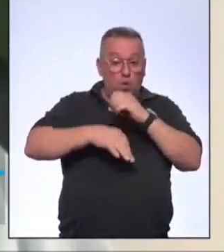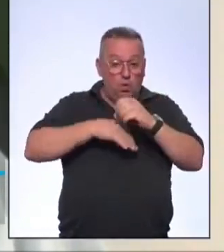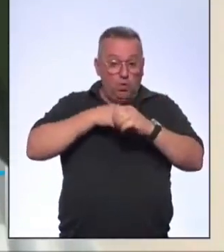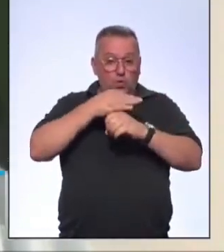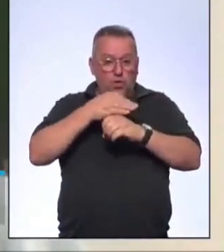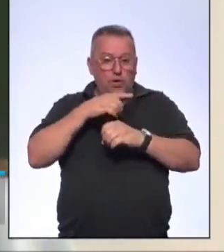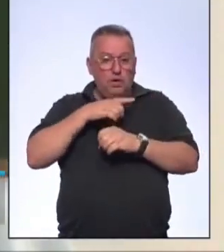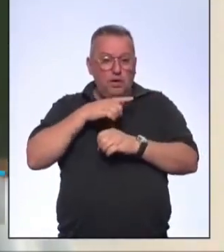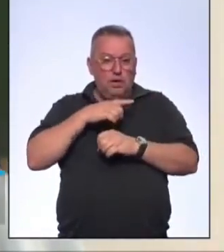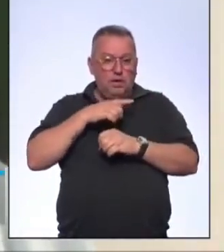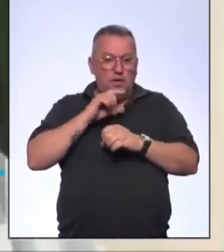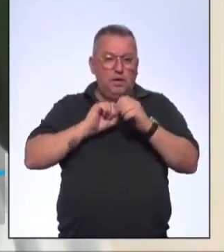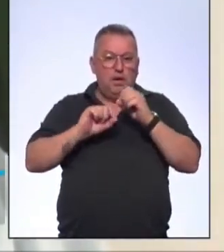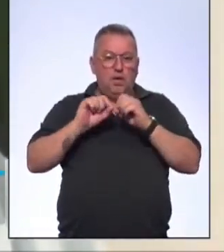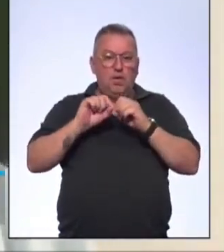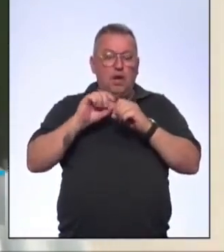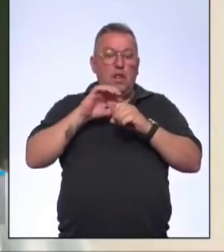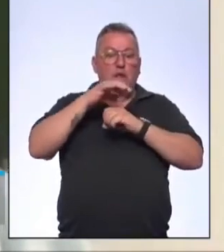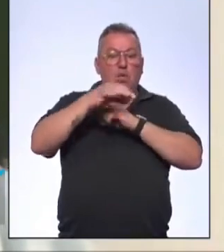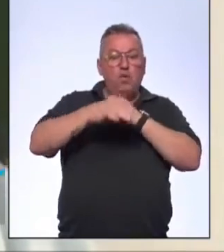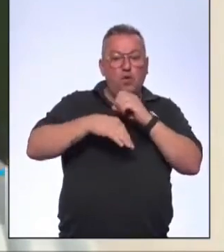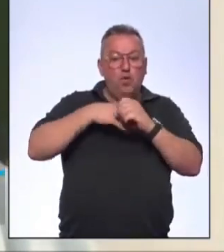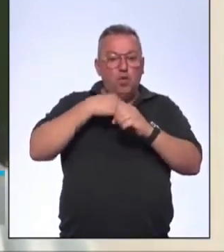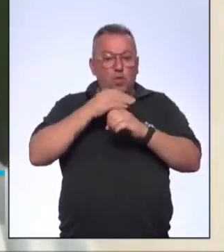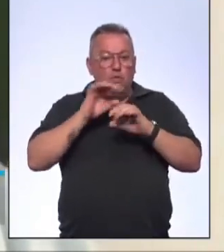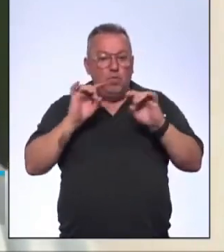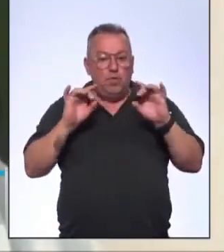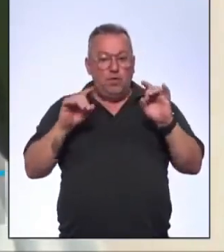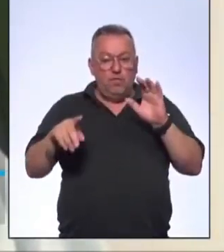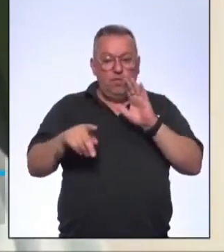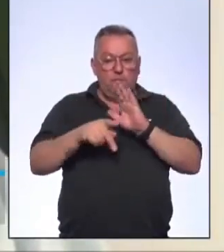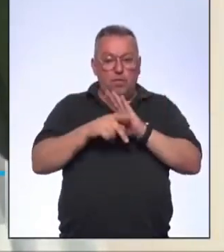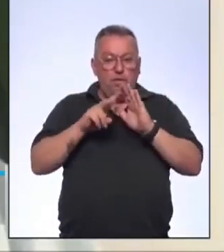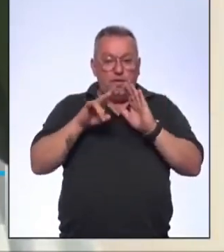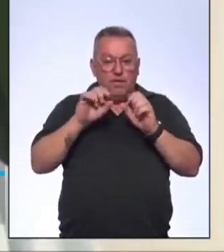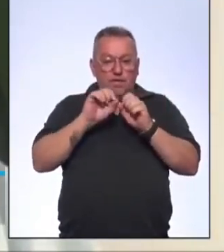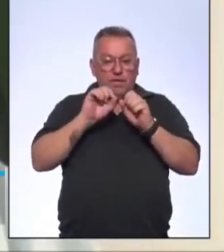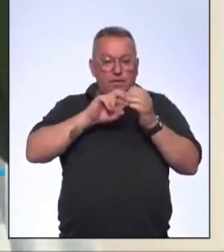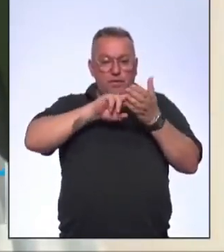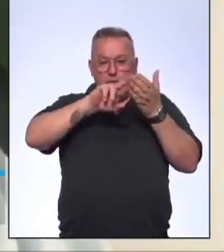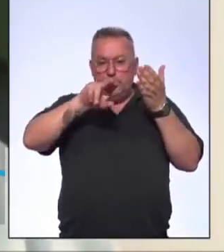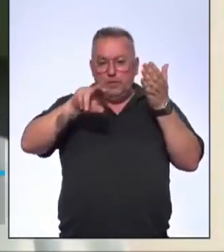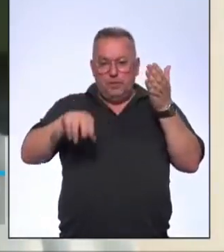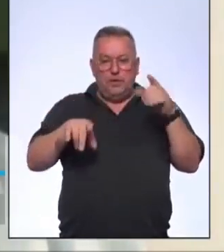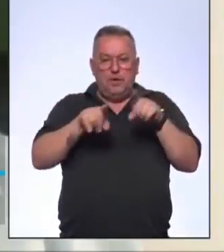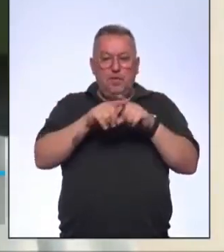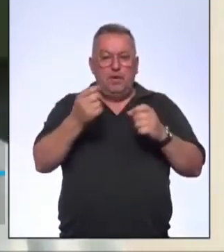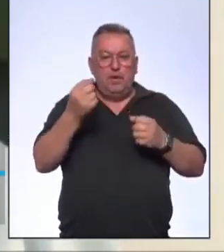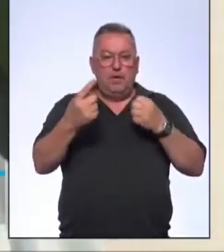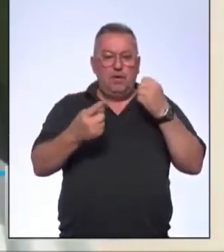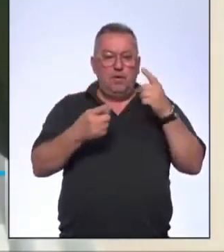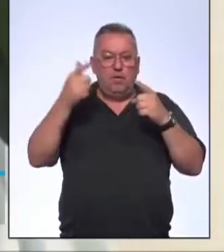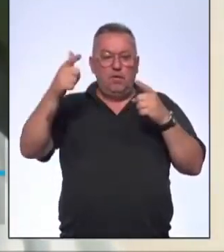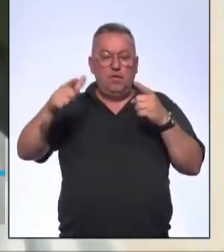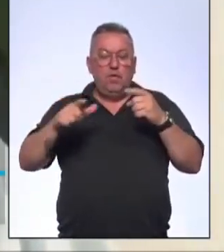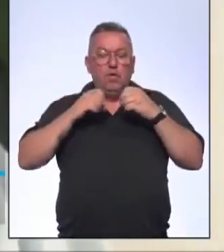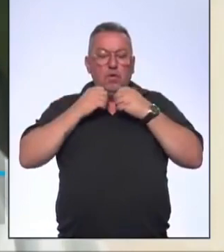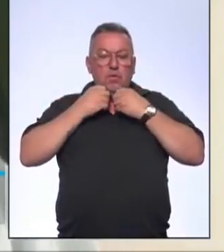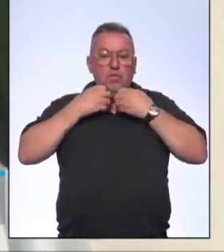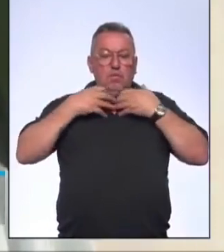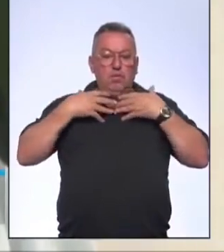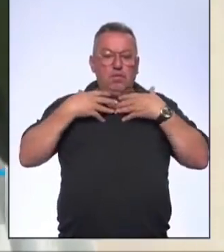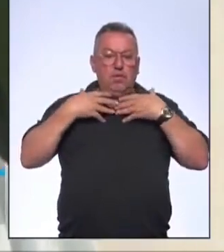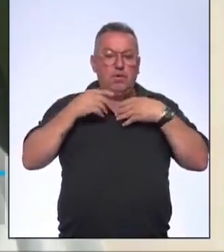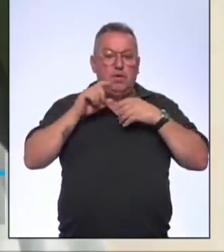Existem, e aí são neurônios também específicos, né? E que vão produzir neurotransmissores específicos, e alguns vão vir de outras glândulas e